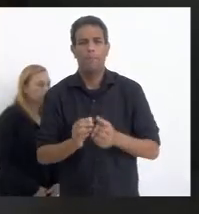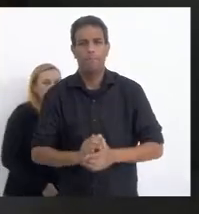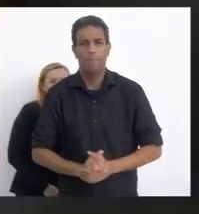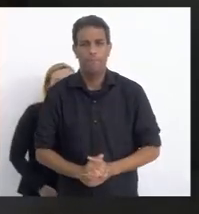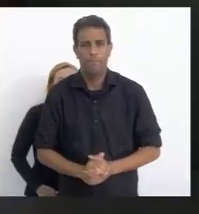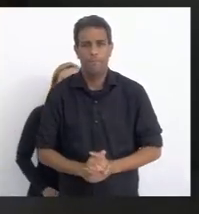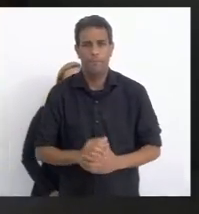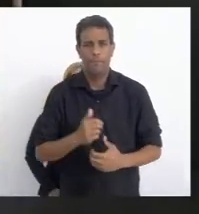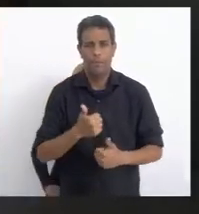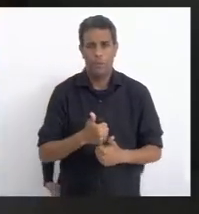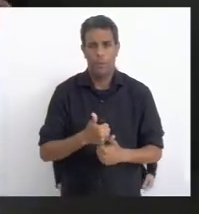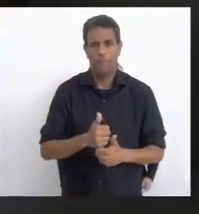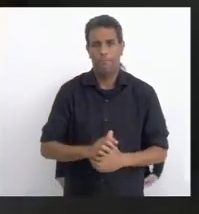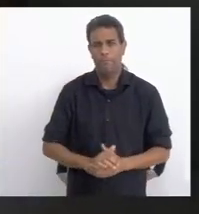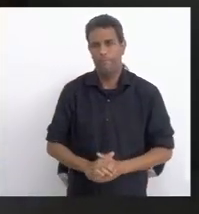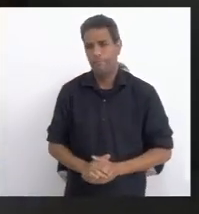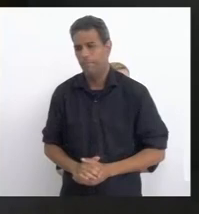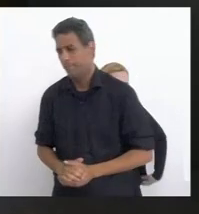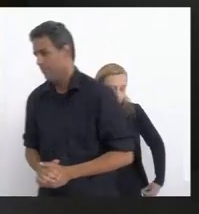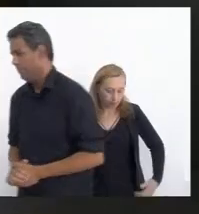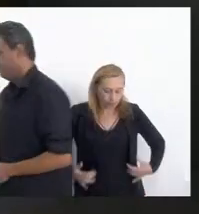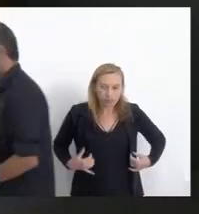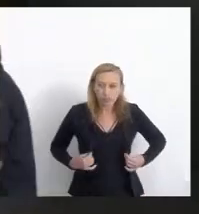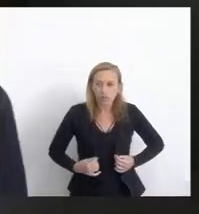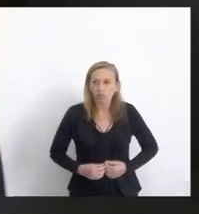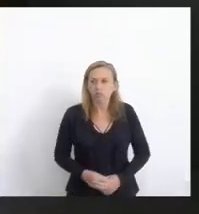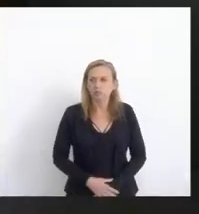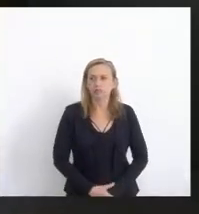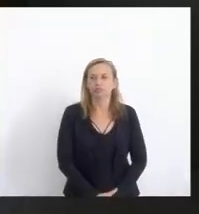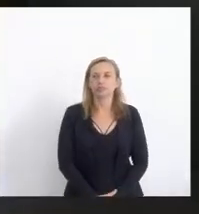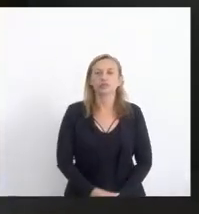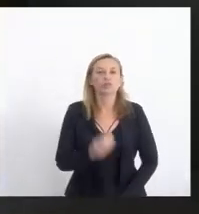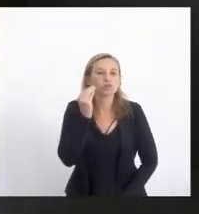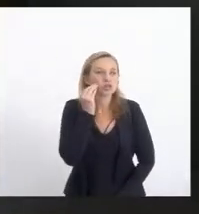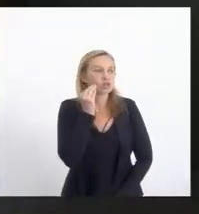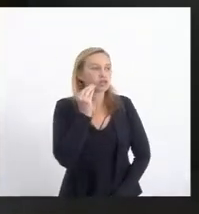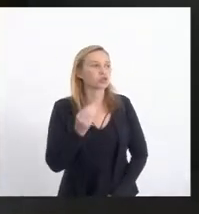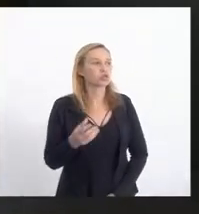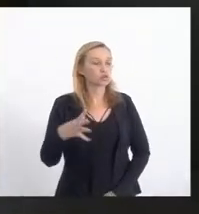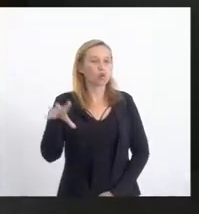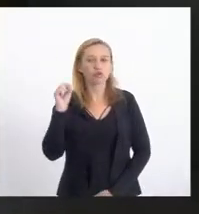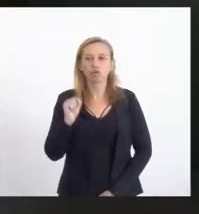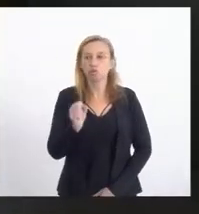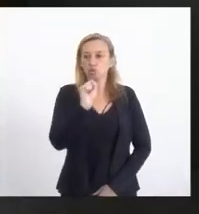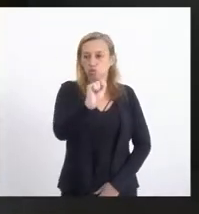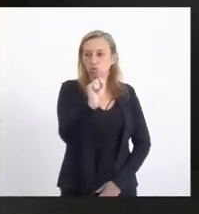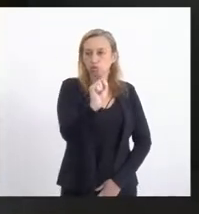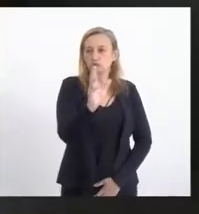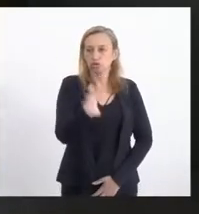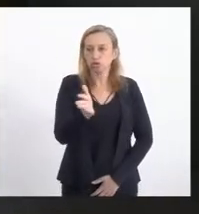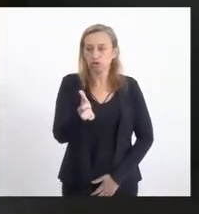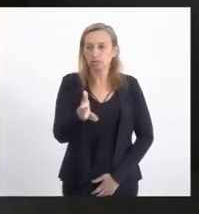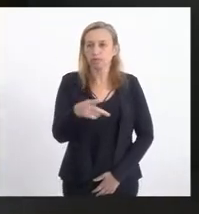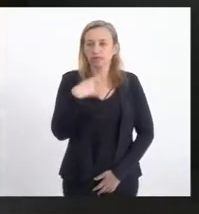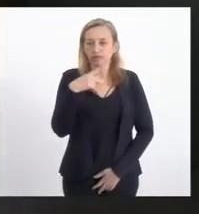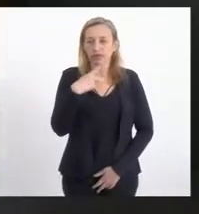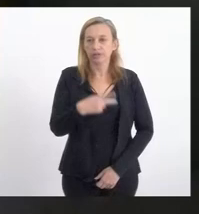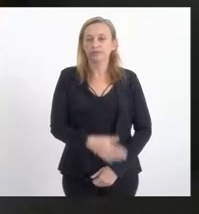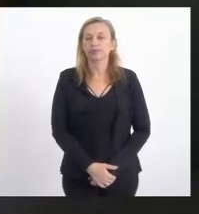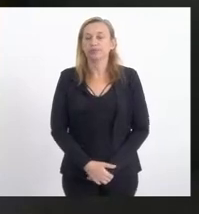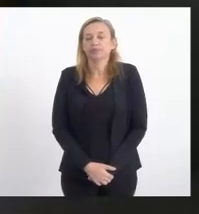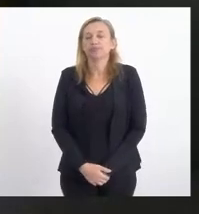dê para Luiz Paulo eu só queria ter a oportunidade de ouvir os oito inscritos que é porque a gente demais